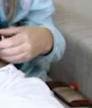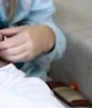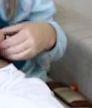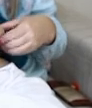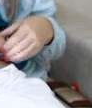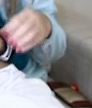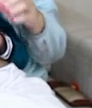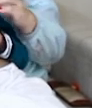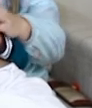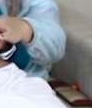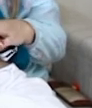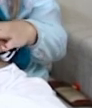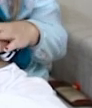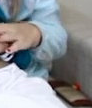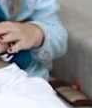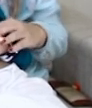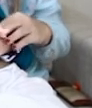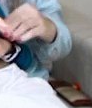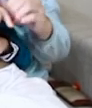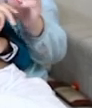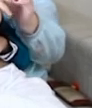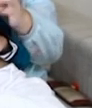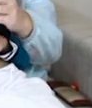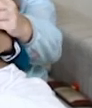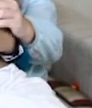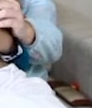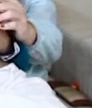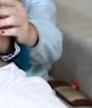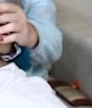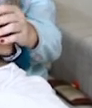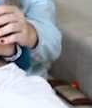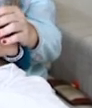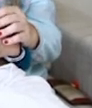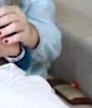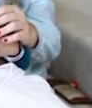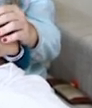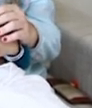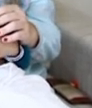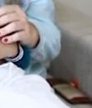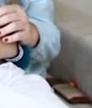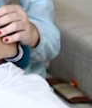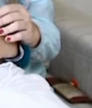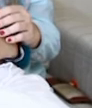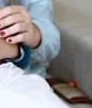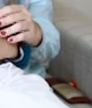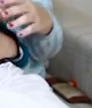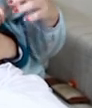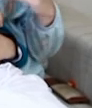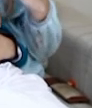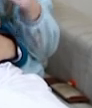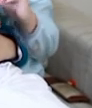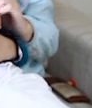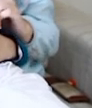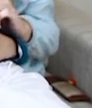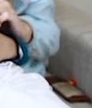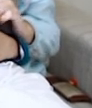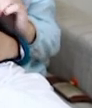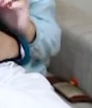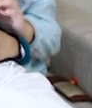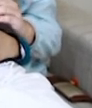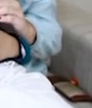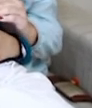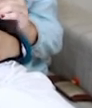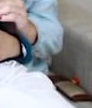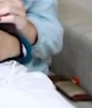esperando, né? Para ter uma família. E fomos conhecê-los, né? Isso aconteceu, o primeiro encontro foi dia 21 de